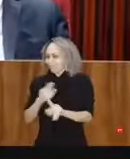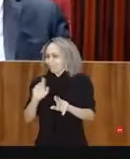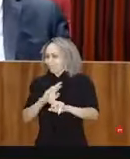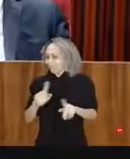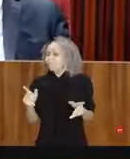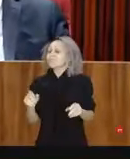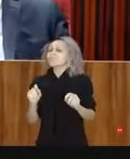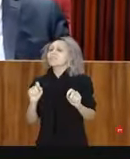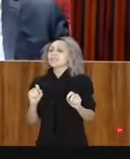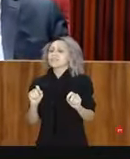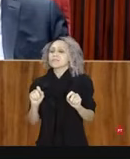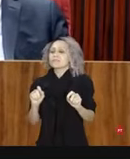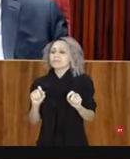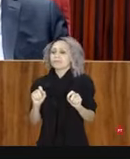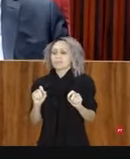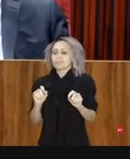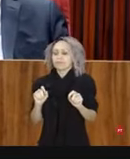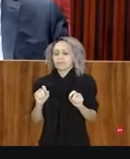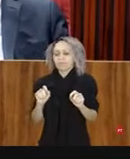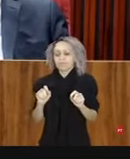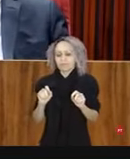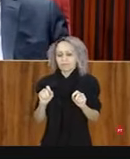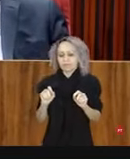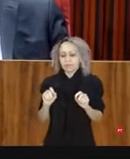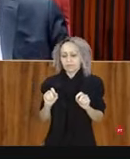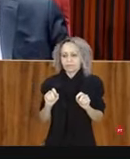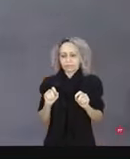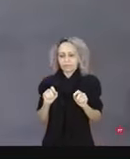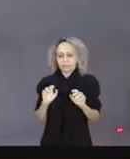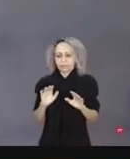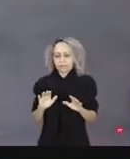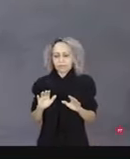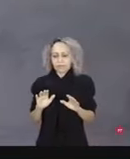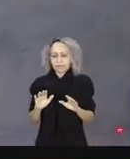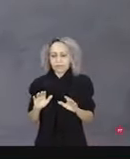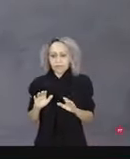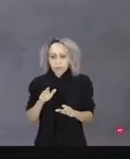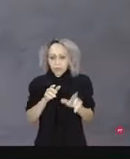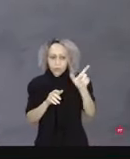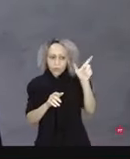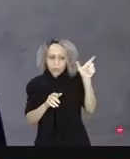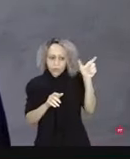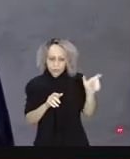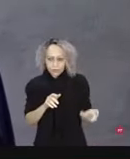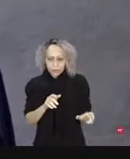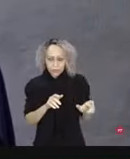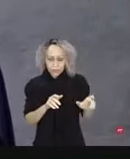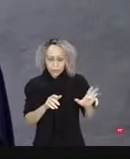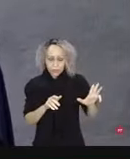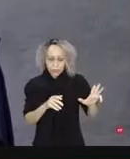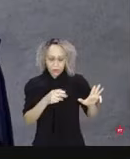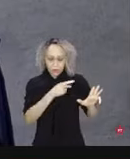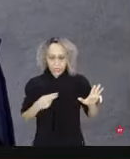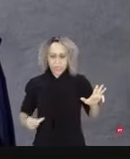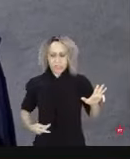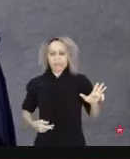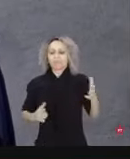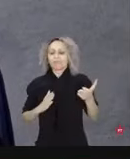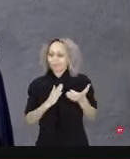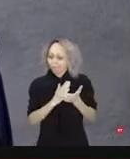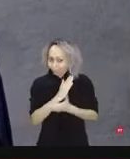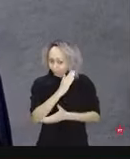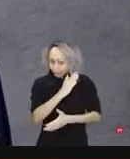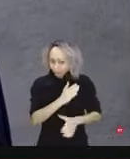Senhor presidente eleito, Como Vossa Excelência sabe,